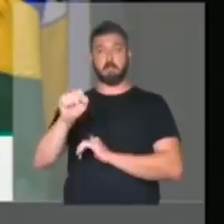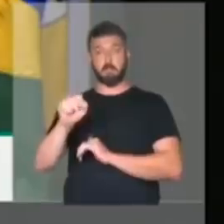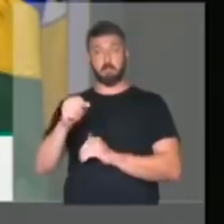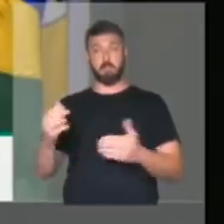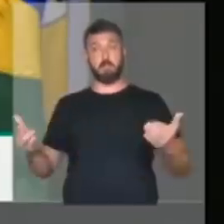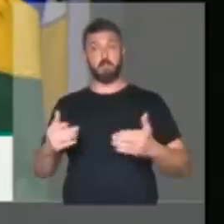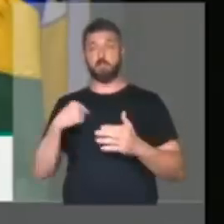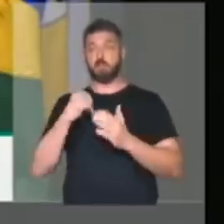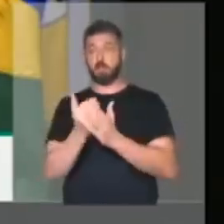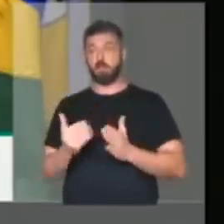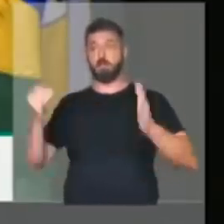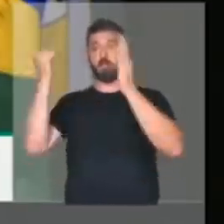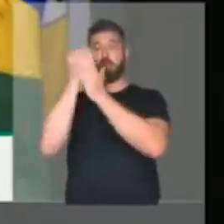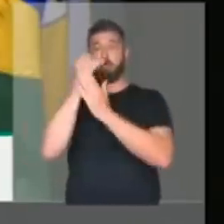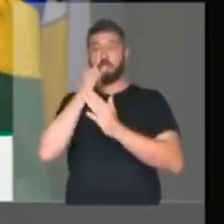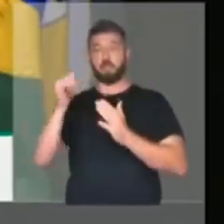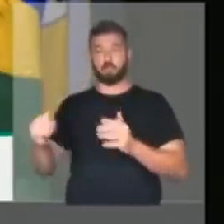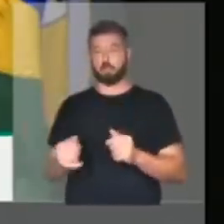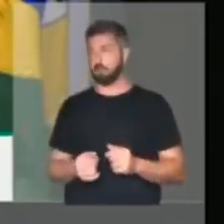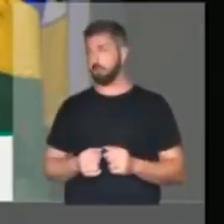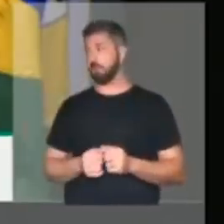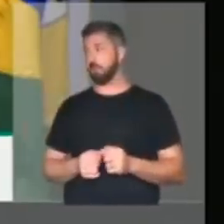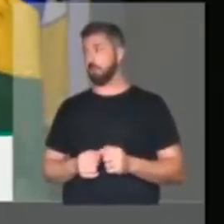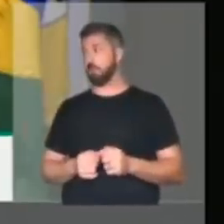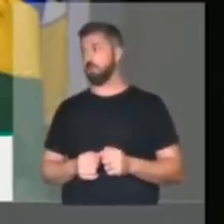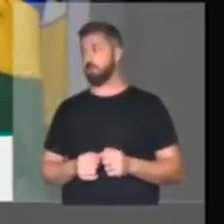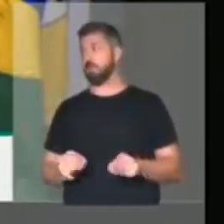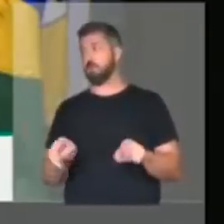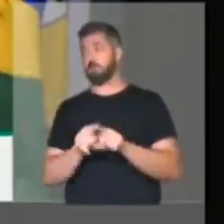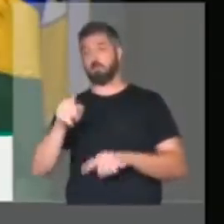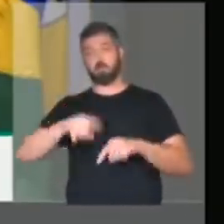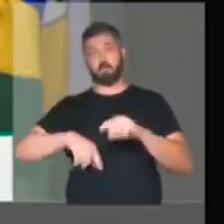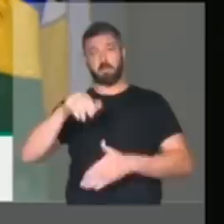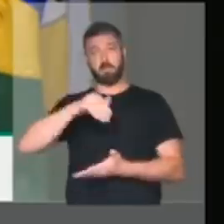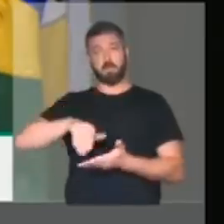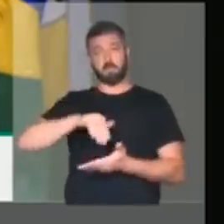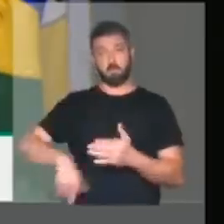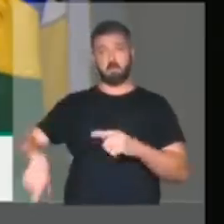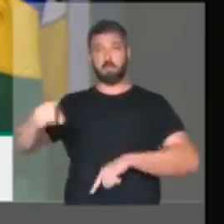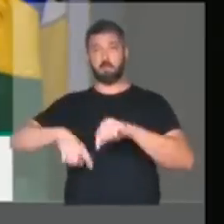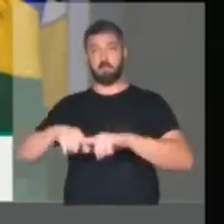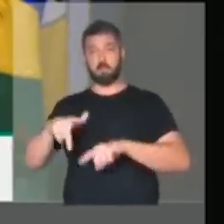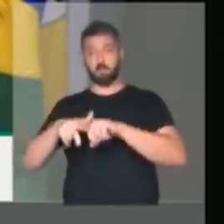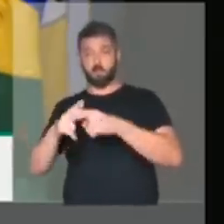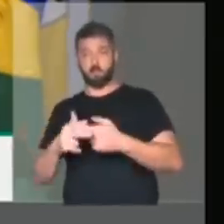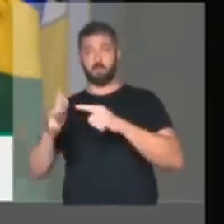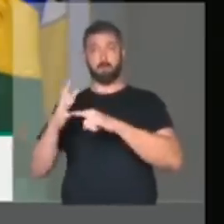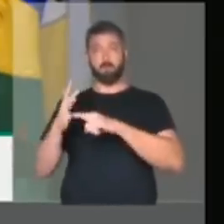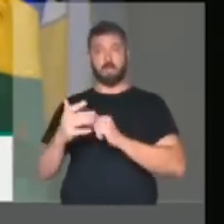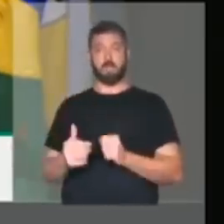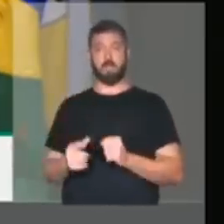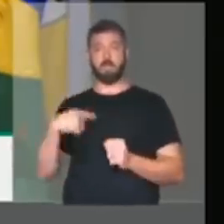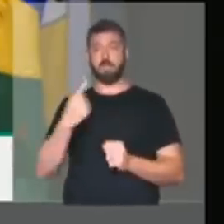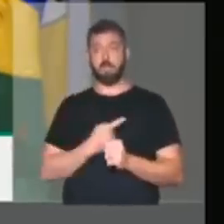estamos onerando energia elétrica, nós estamos onerando material de escritório, nós estamos onerando material de manutenção de máquinas,